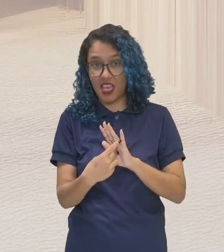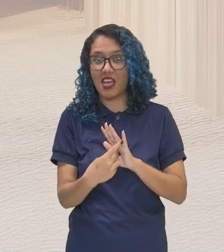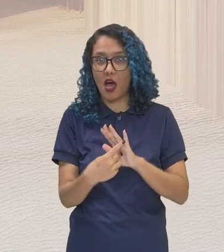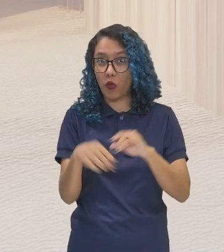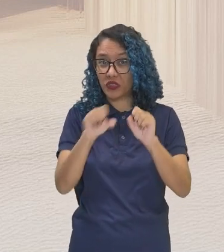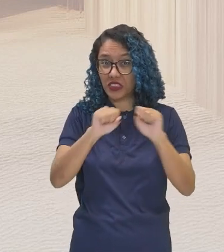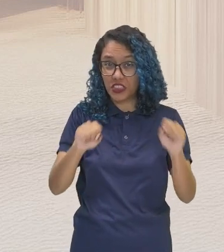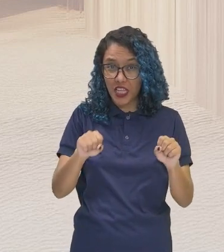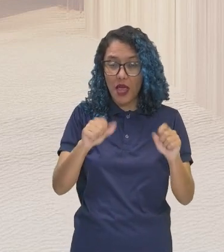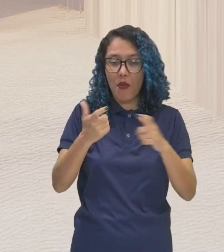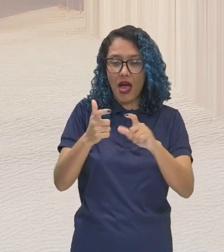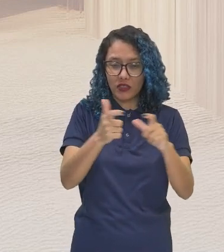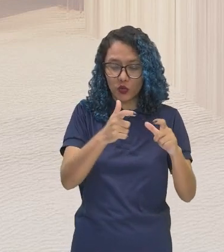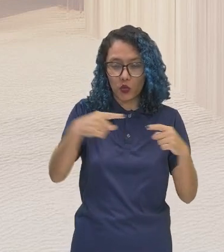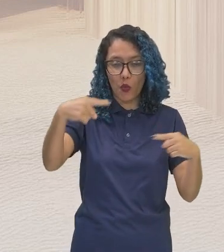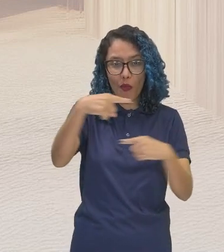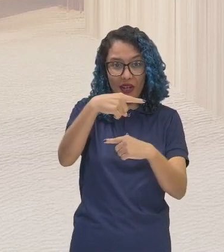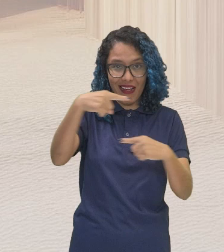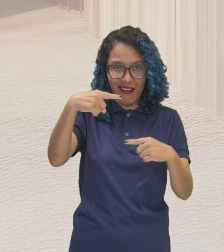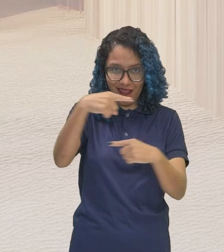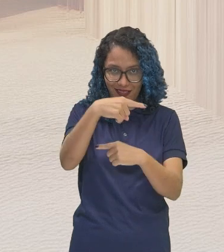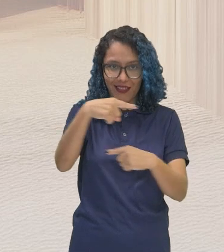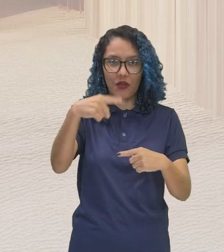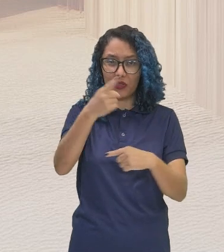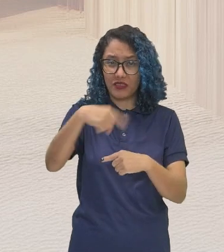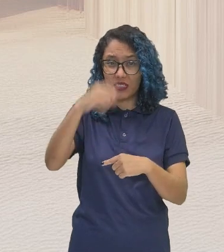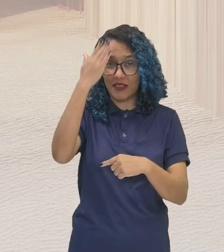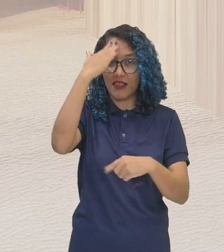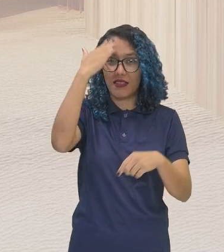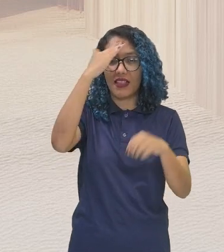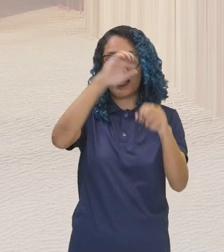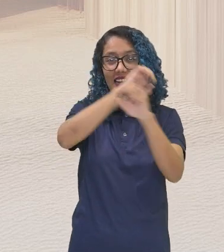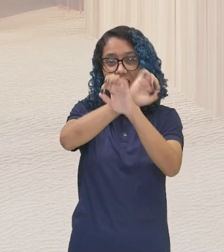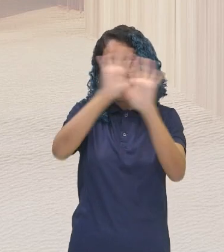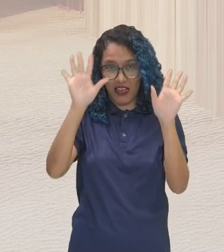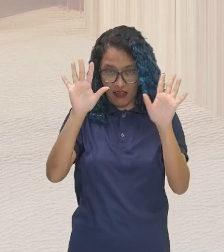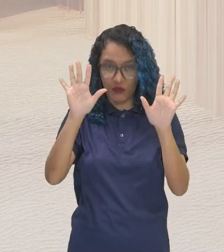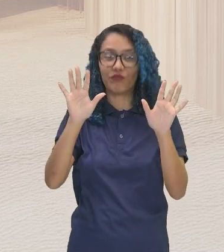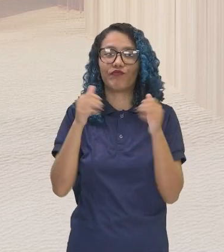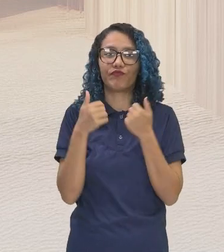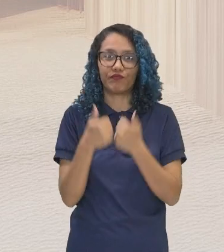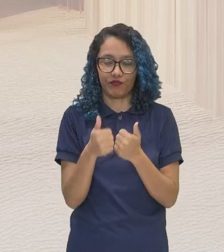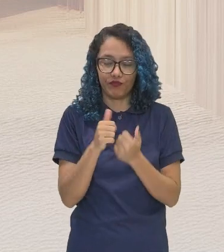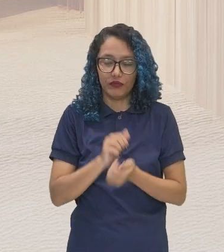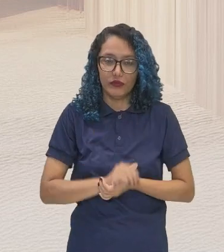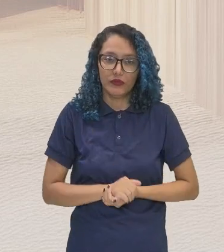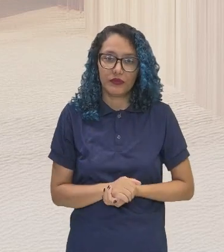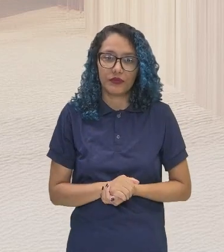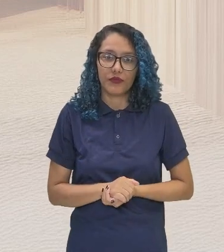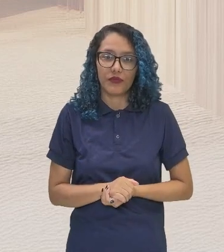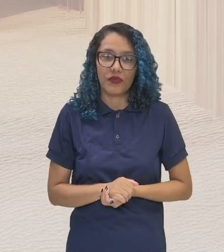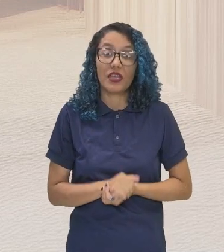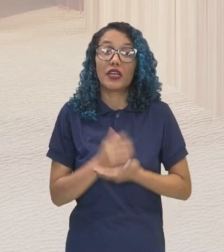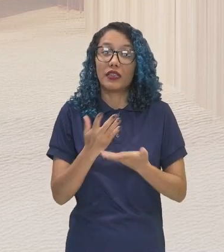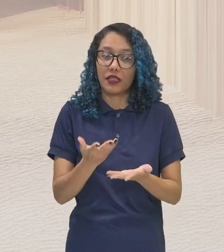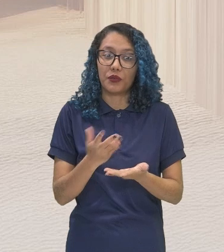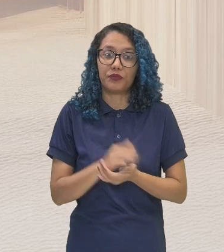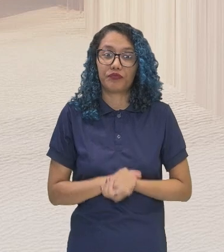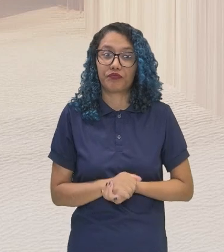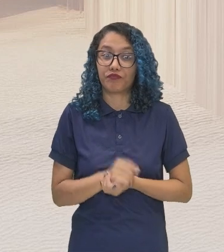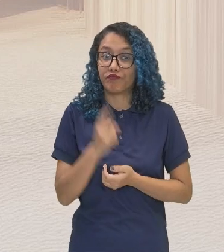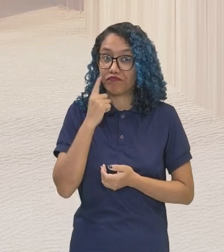nesse questionamento, com essa pergunta, trago para você um vídeo que irá responder